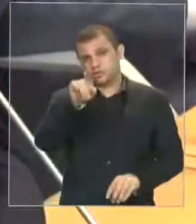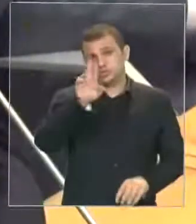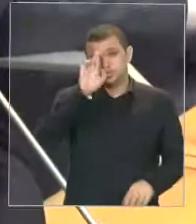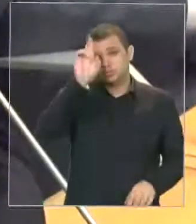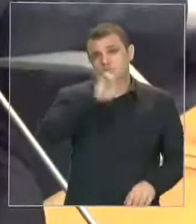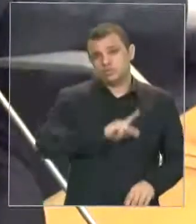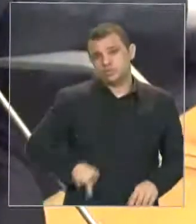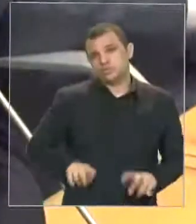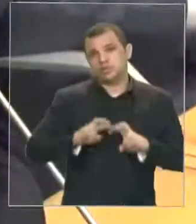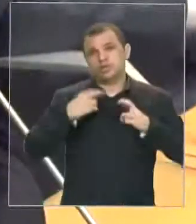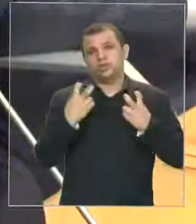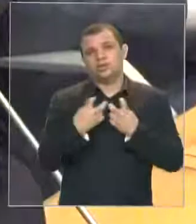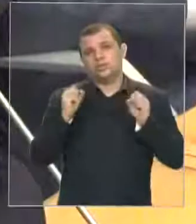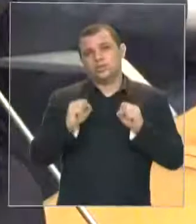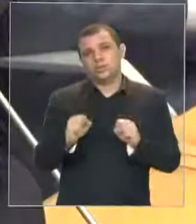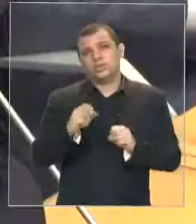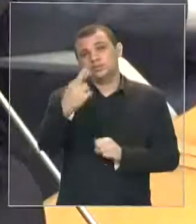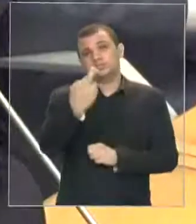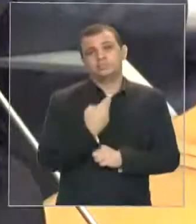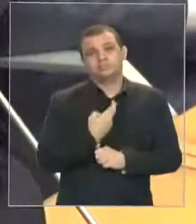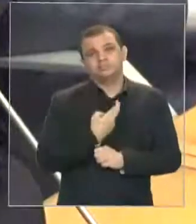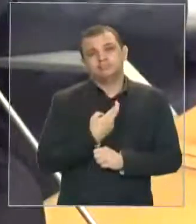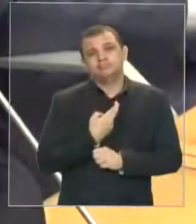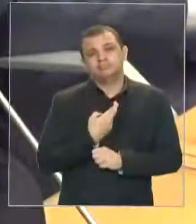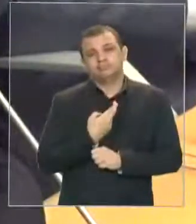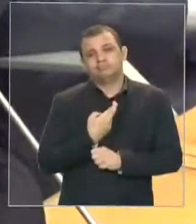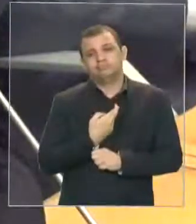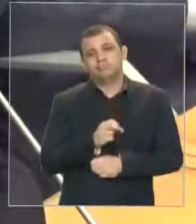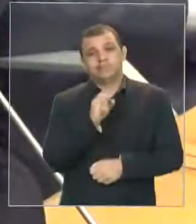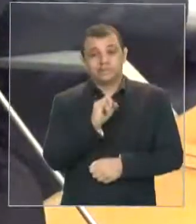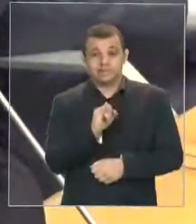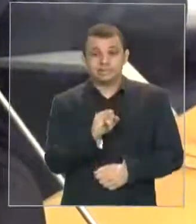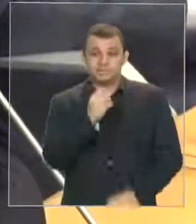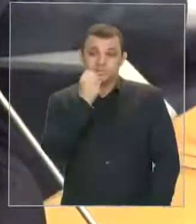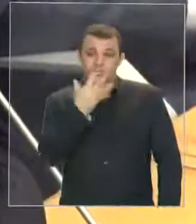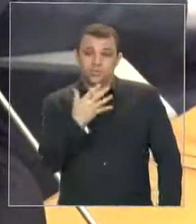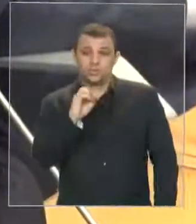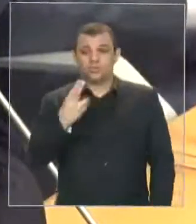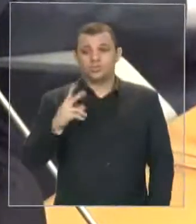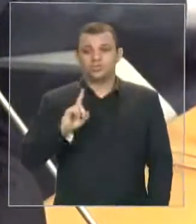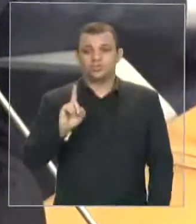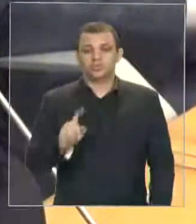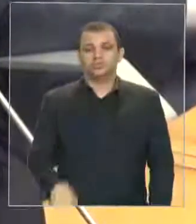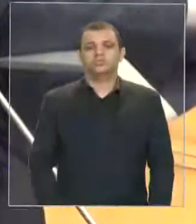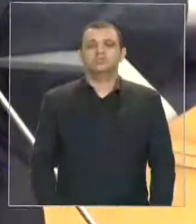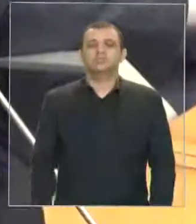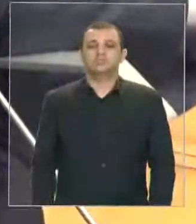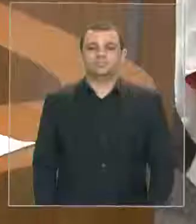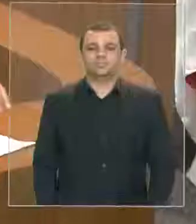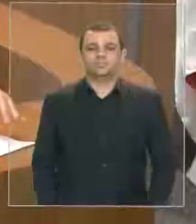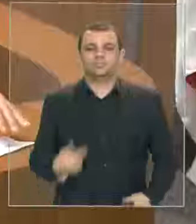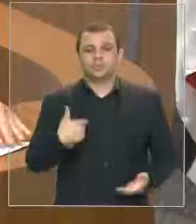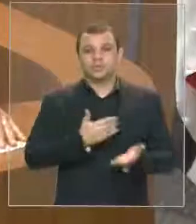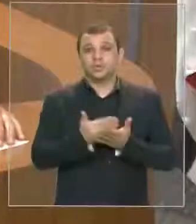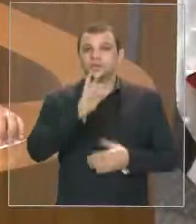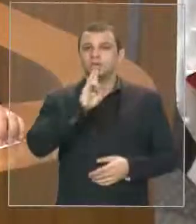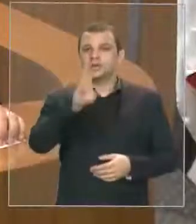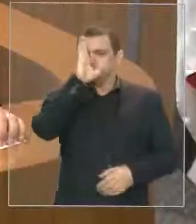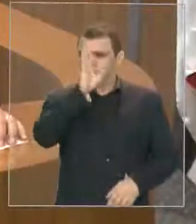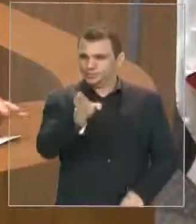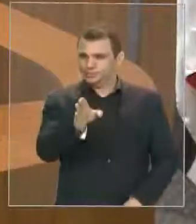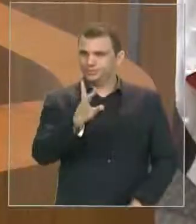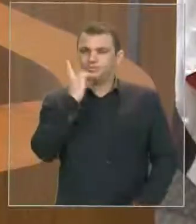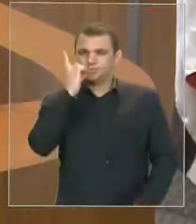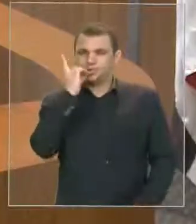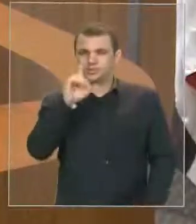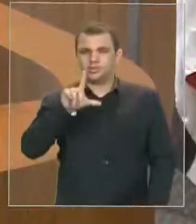presidente, possa me responder se é uma boa medida ou não. Obrigado, senhor. Vou começar pela resposta logo, deputado Levi.